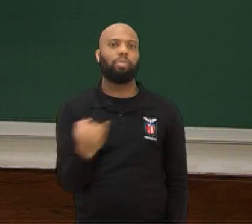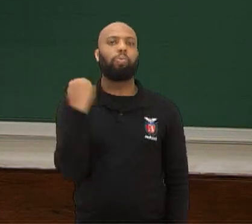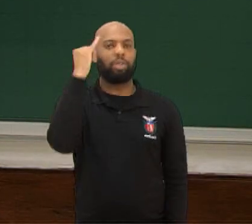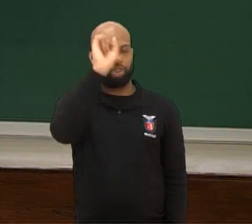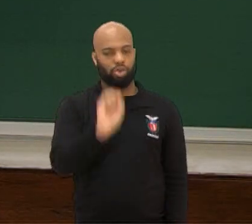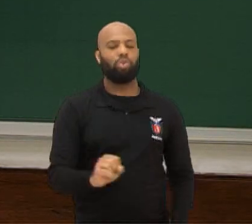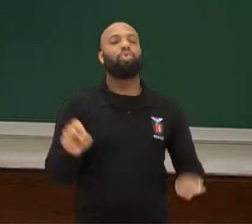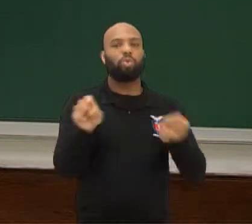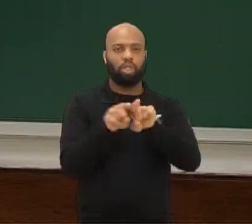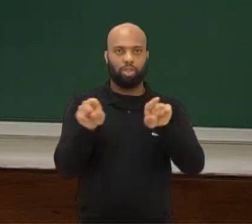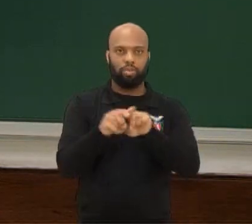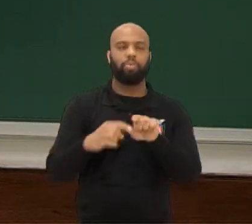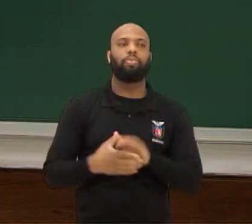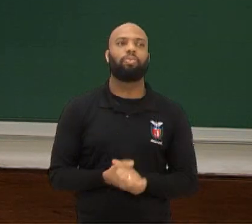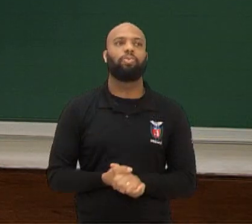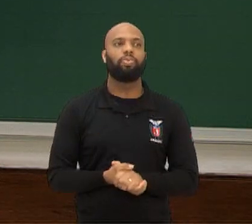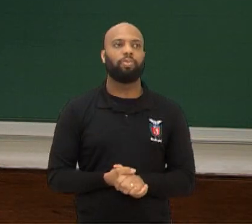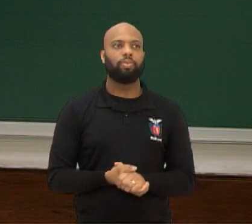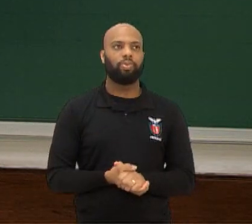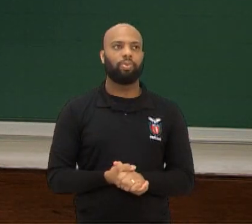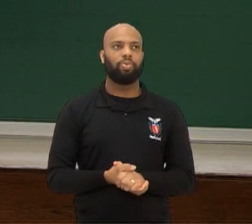sul também, certo?